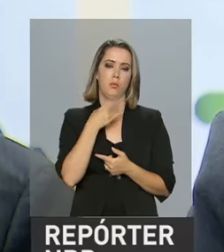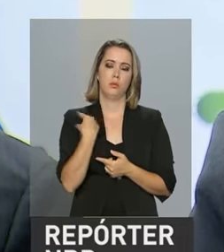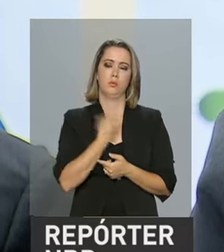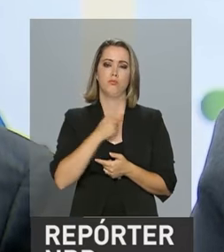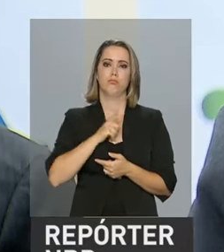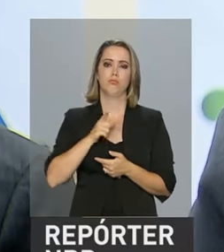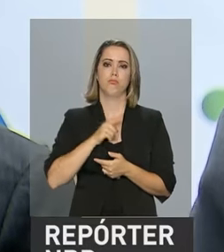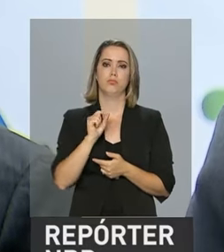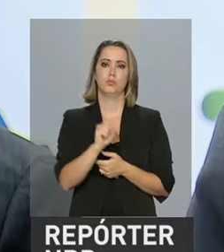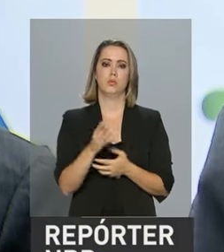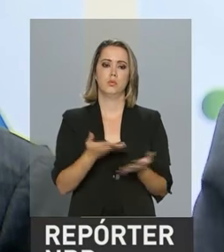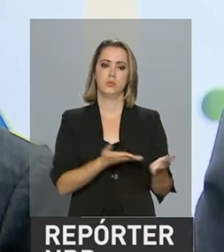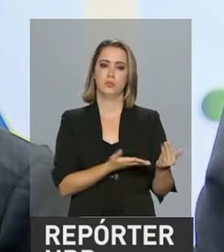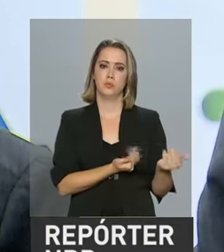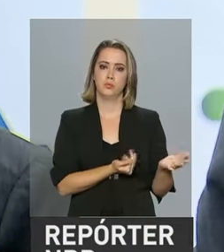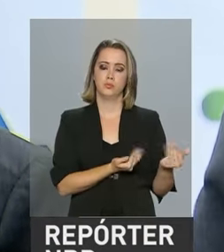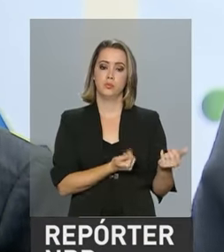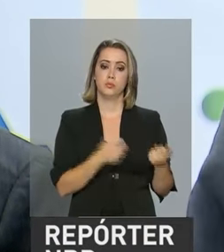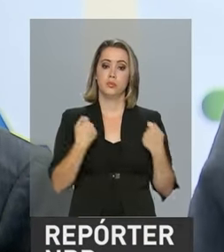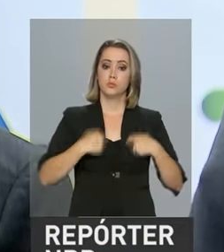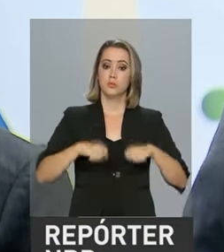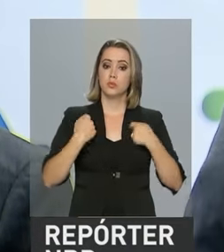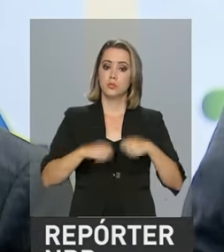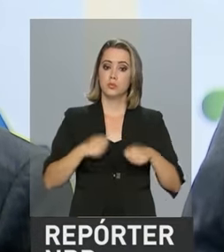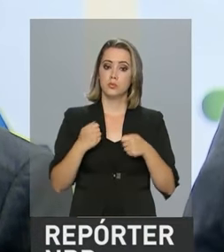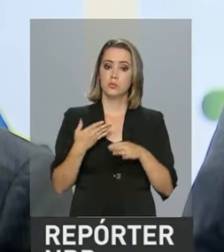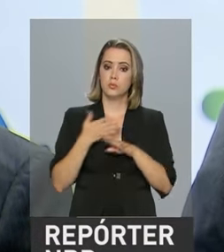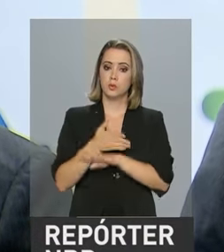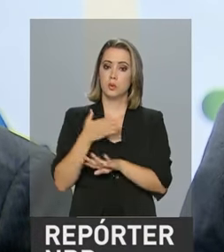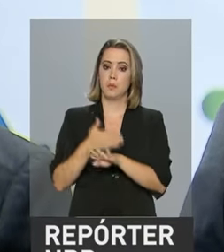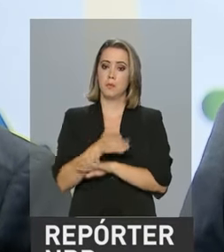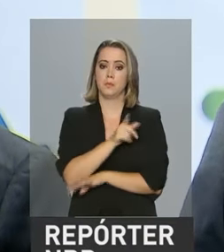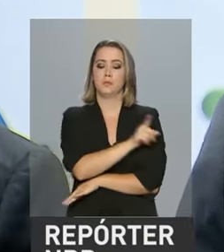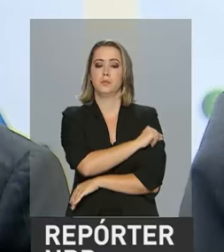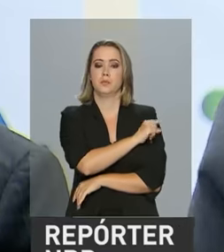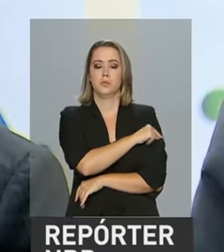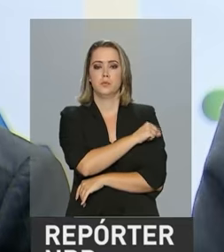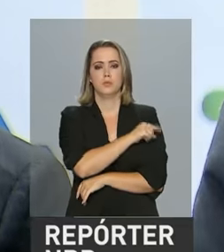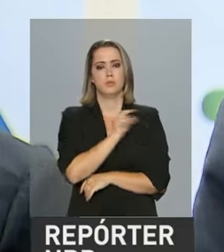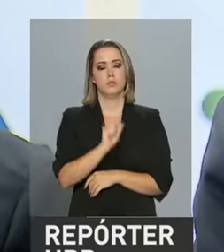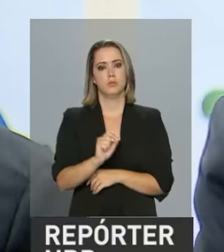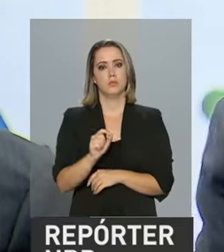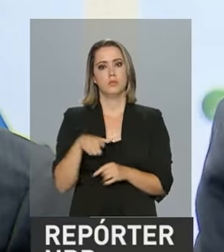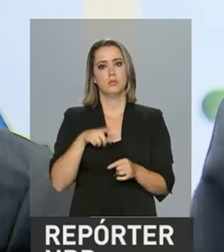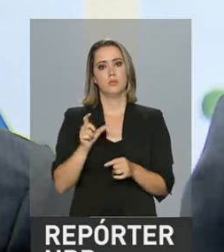exemplo, jovens que necessitam de ter acesso à vacinação e que